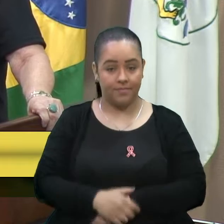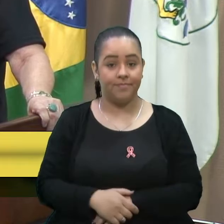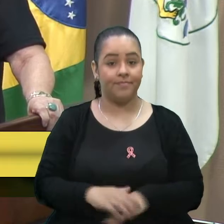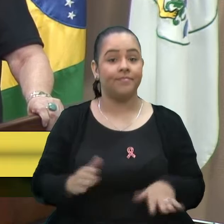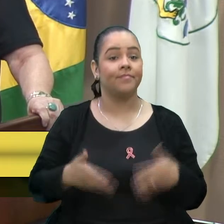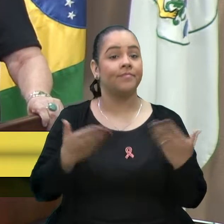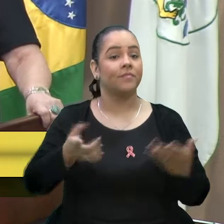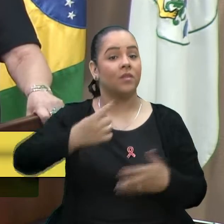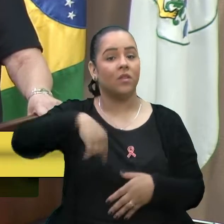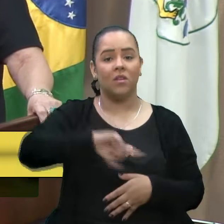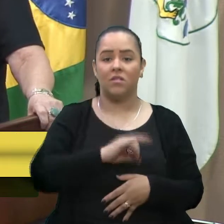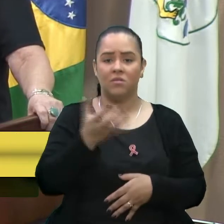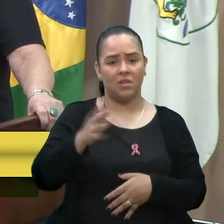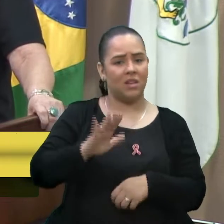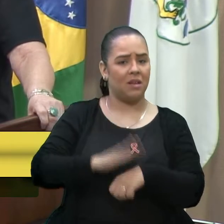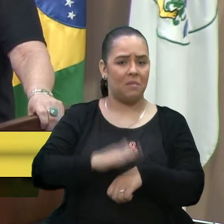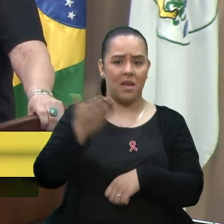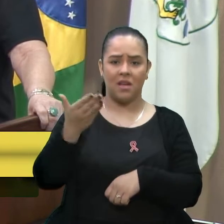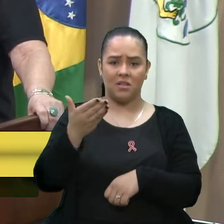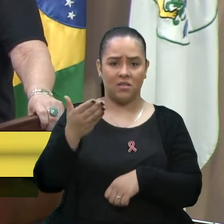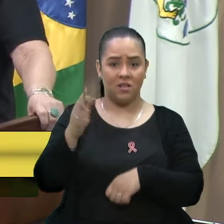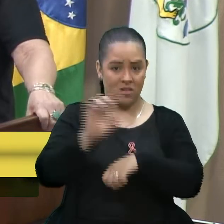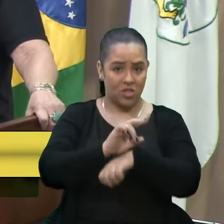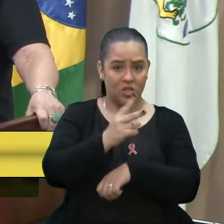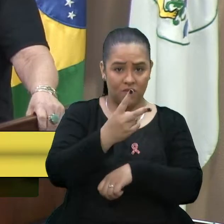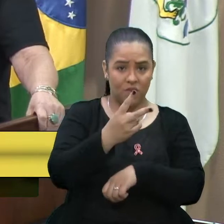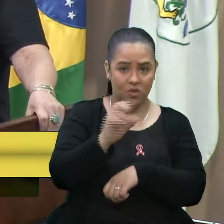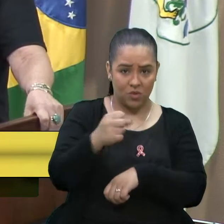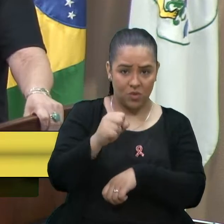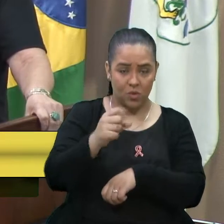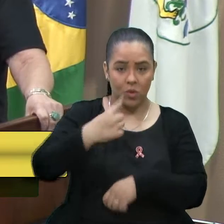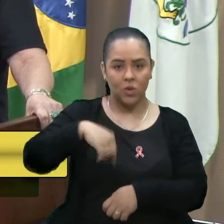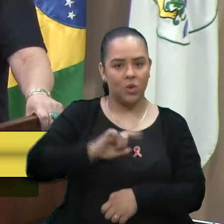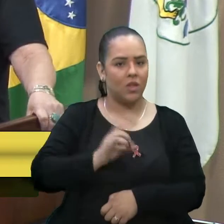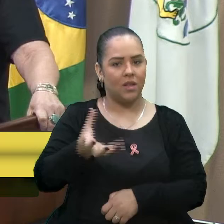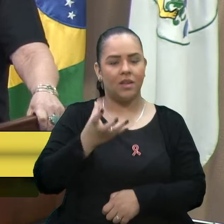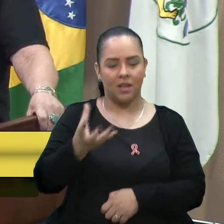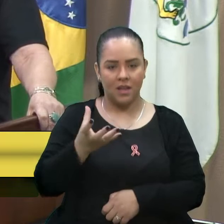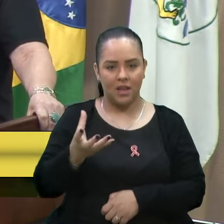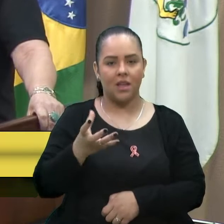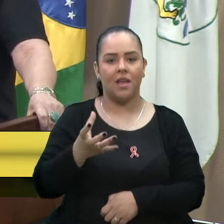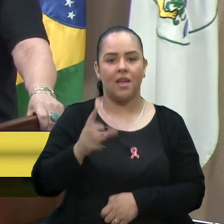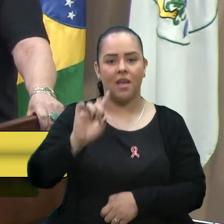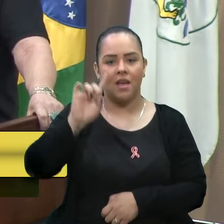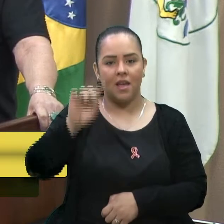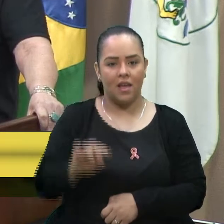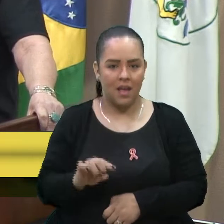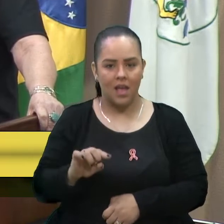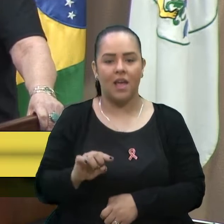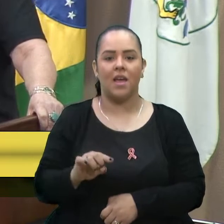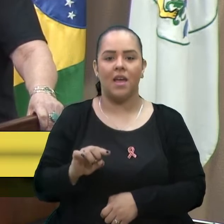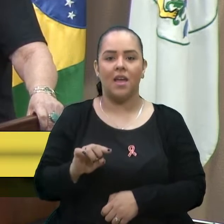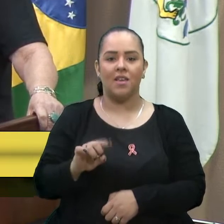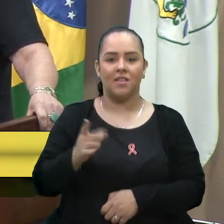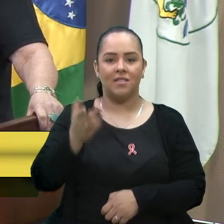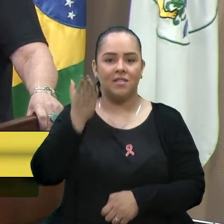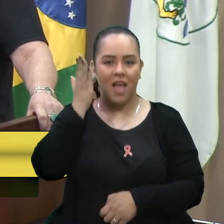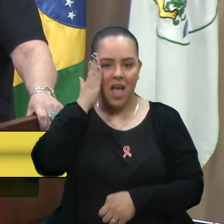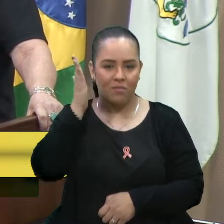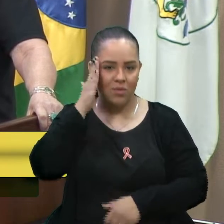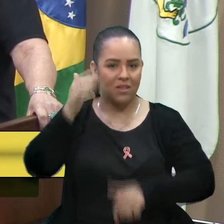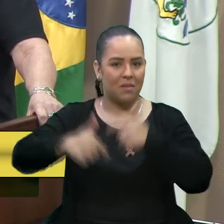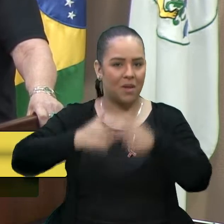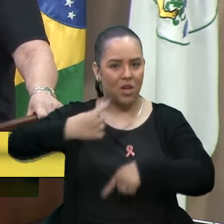nós não queremos muito nesse 28. Queremos o reconhecimento por aquilo que fizemos. Não somos